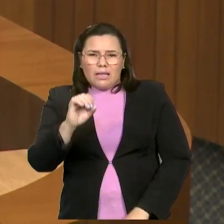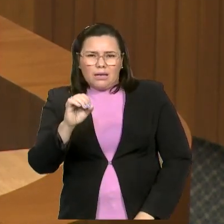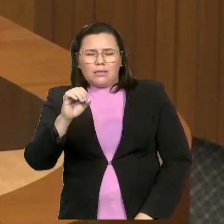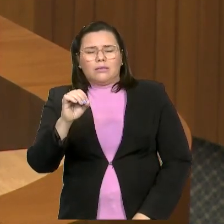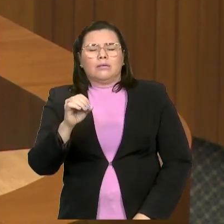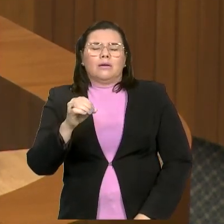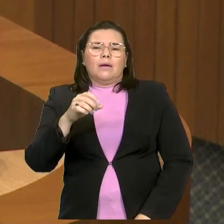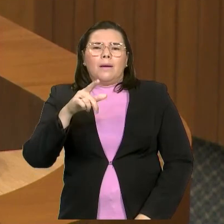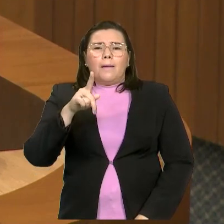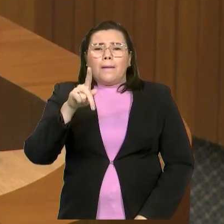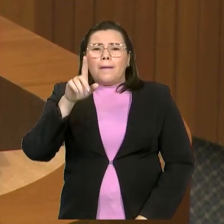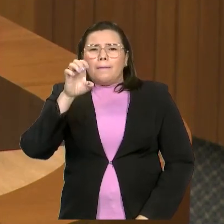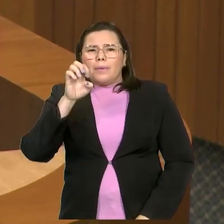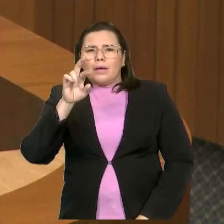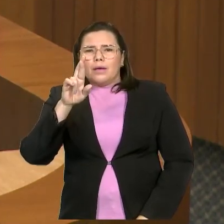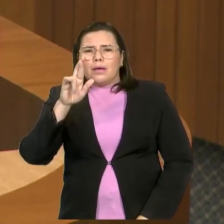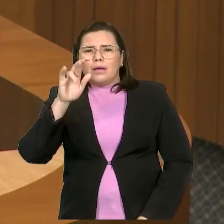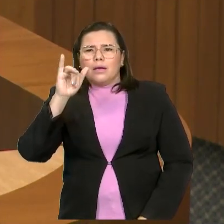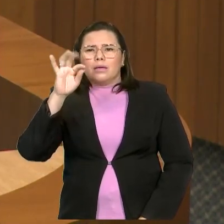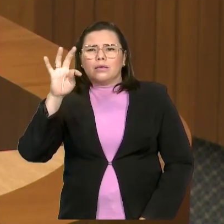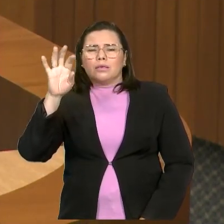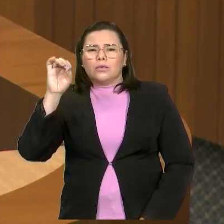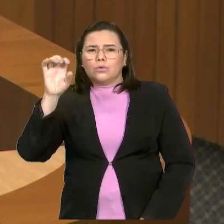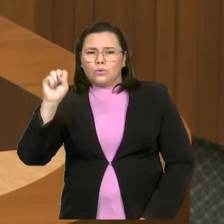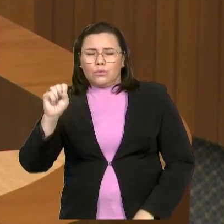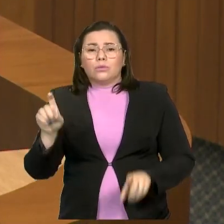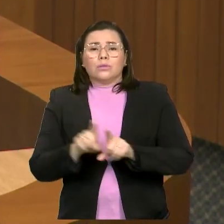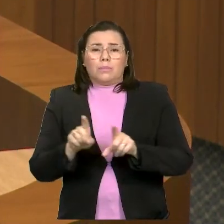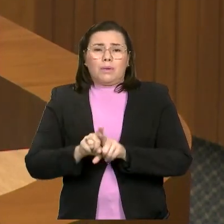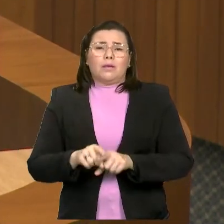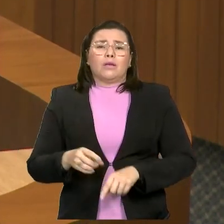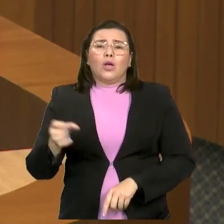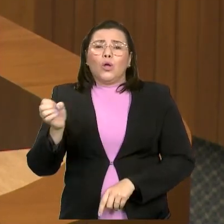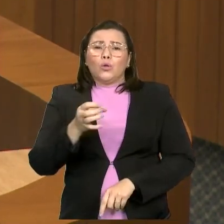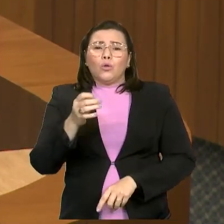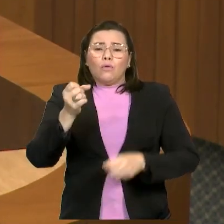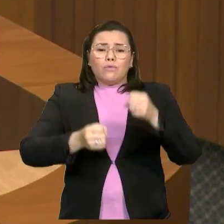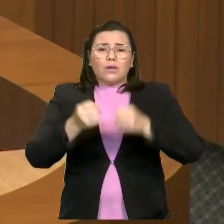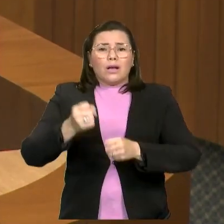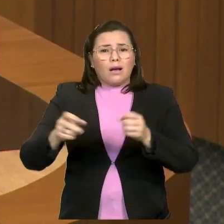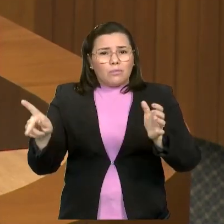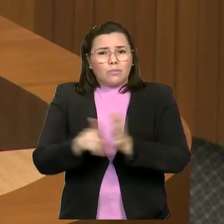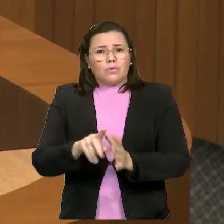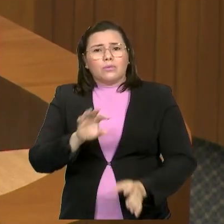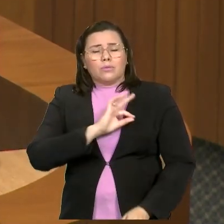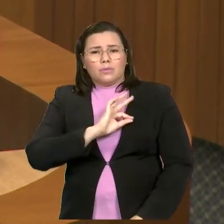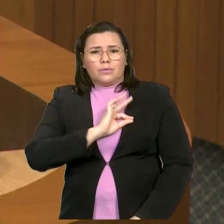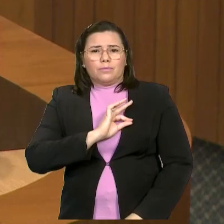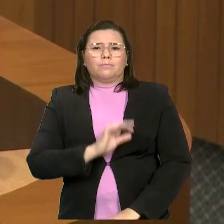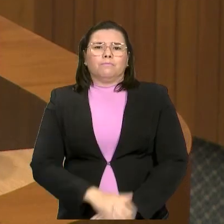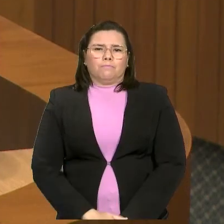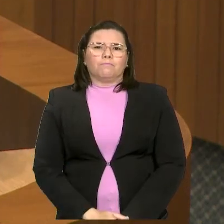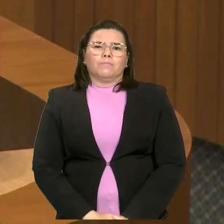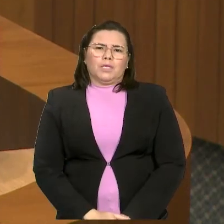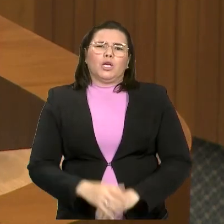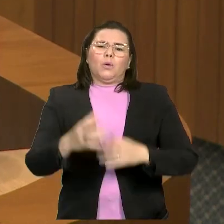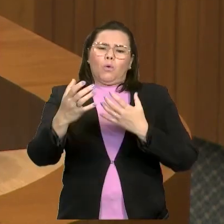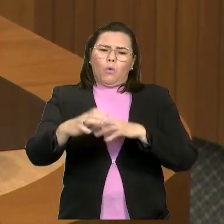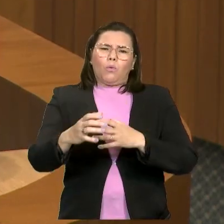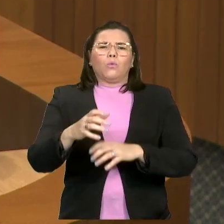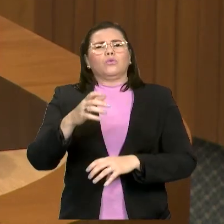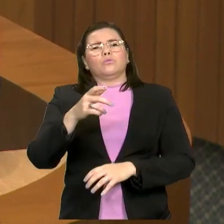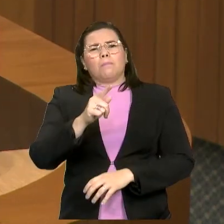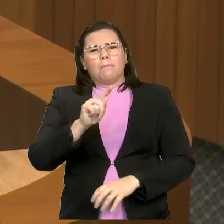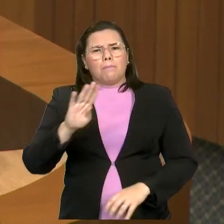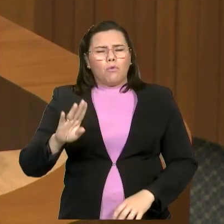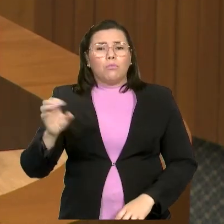85 novas viaturas e, claro, o anúncio do tão esperado concurso público. Parabéns, governador Brandão, estou muito